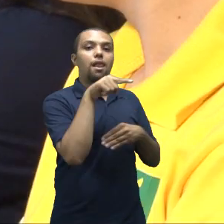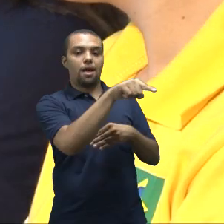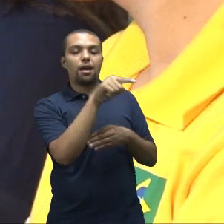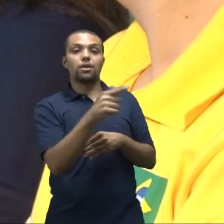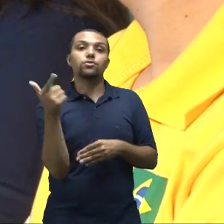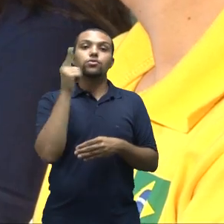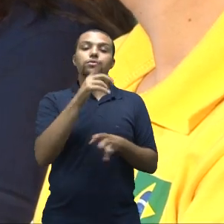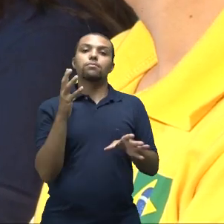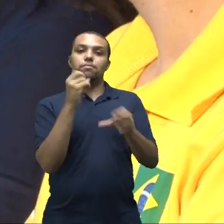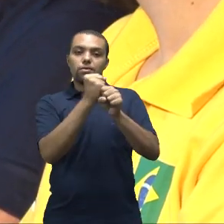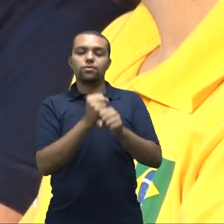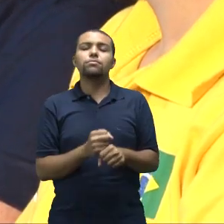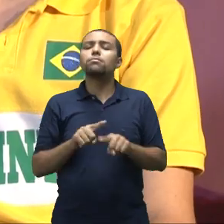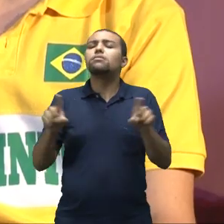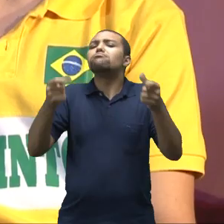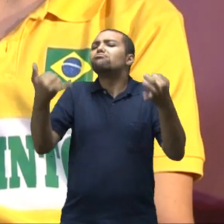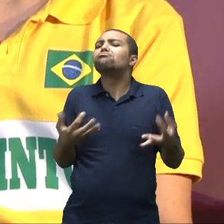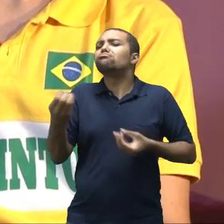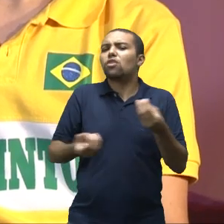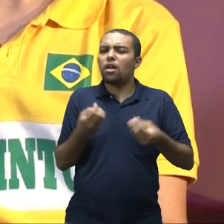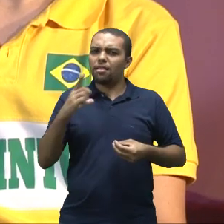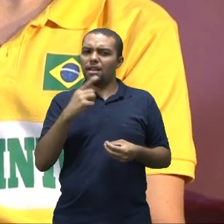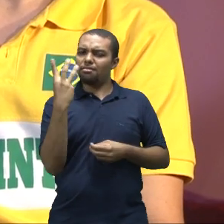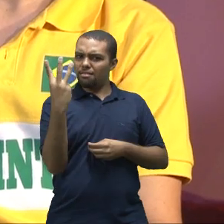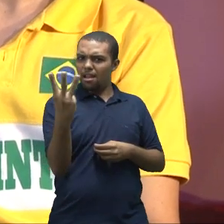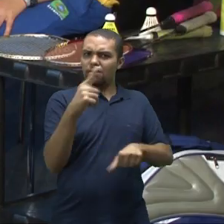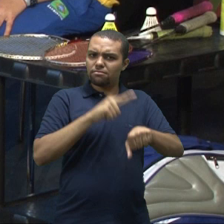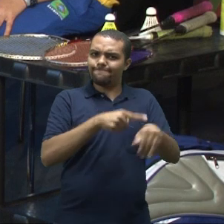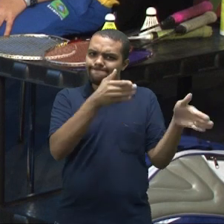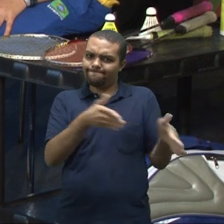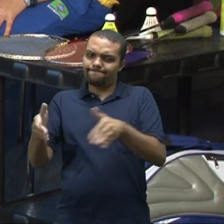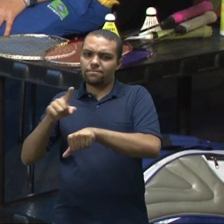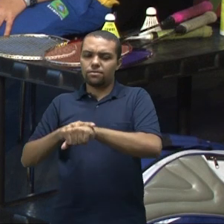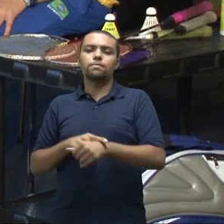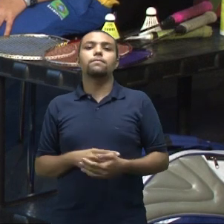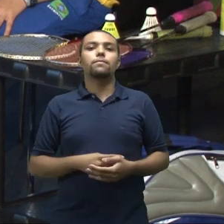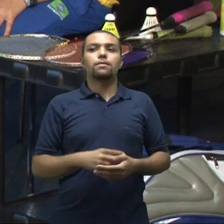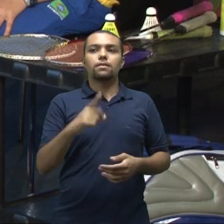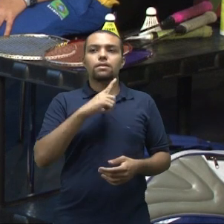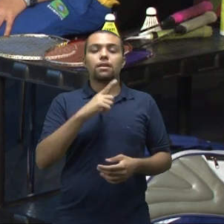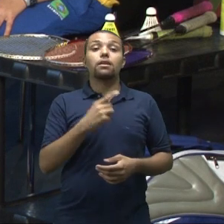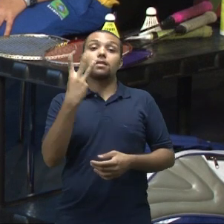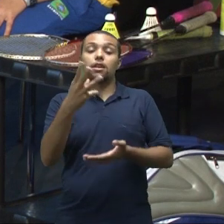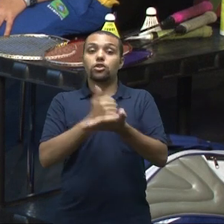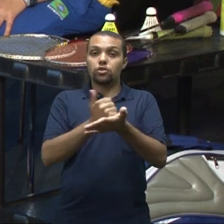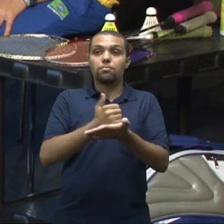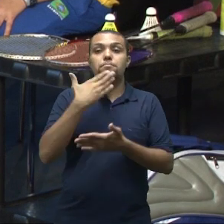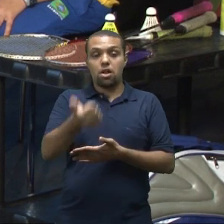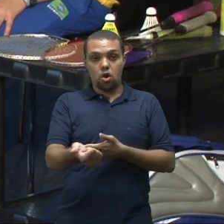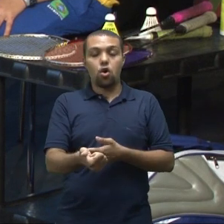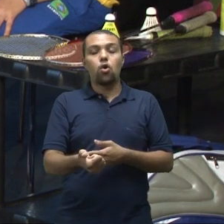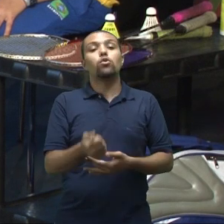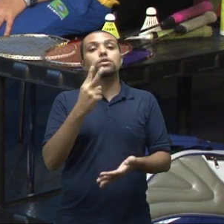cair no campo do adversário, sim, né? Pra você poder marcar o ponto. E como que é? São três sets? É melhor de três